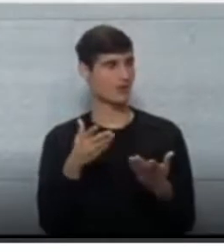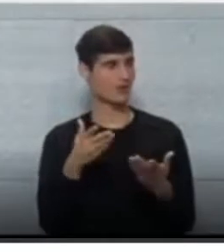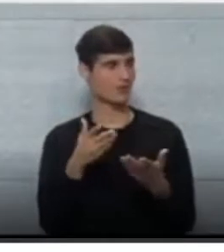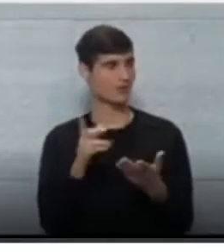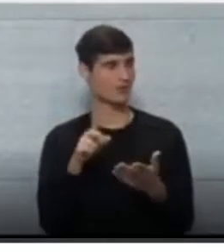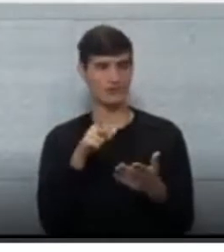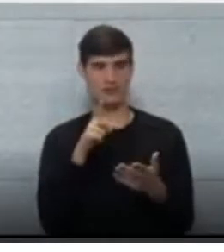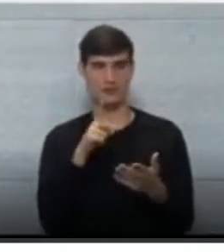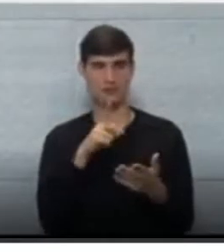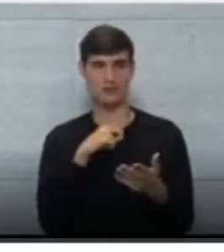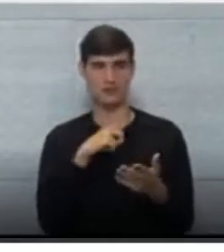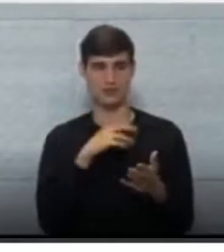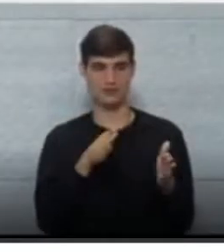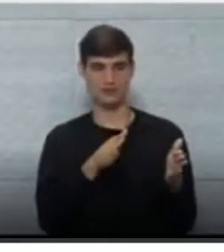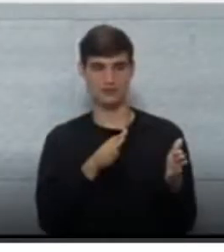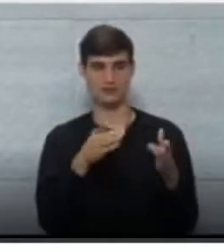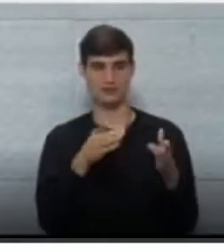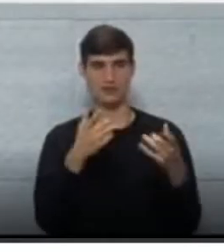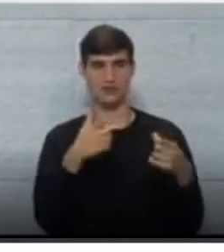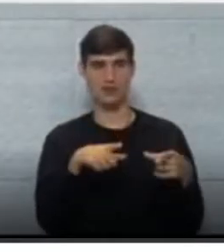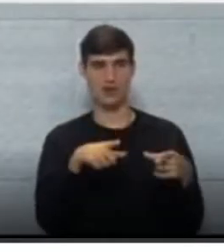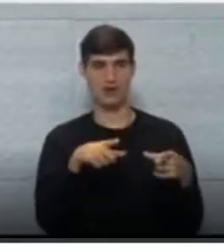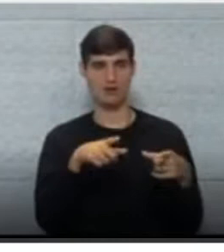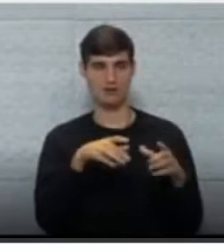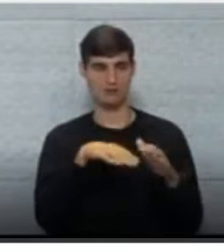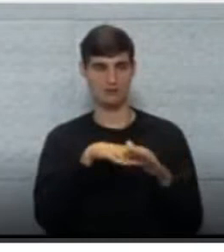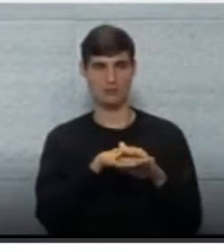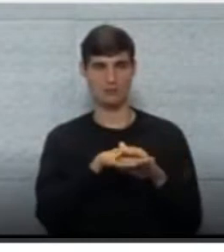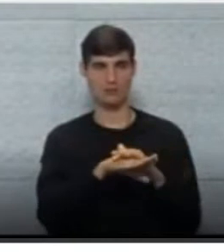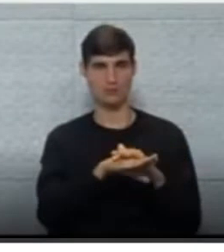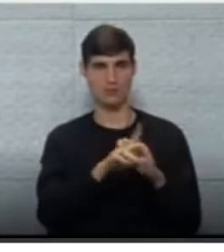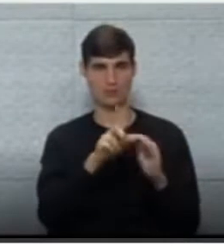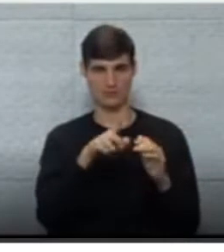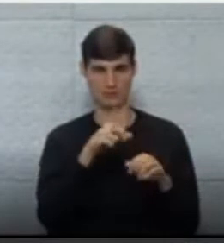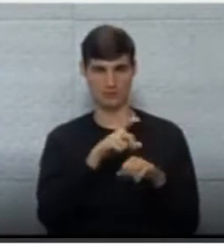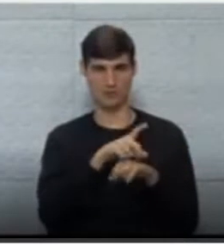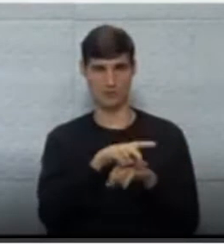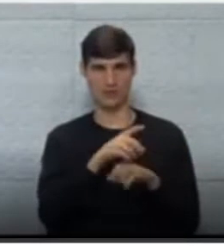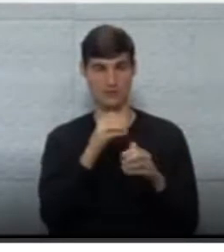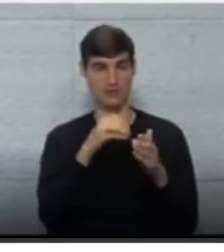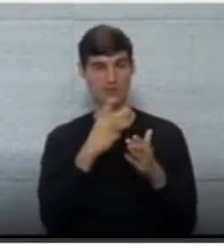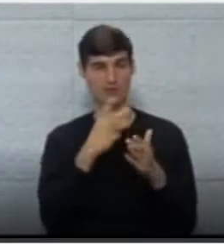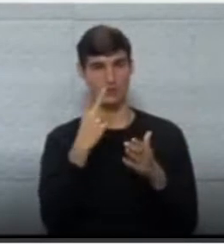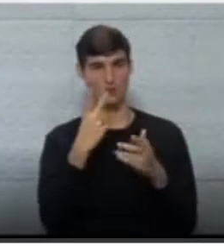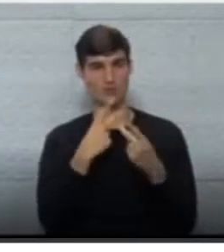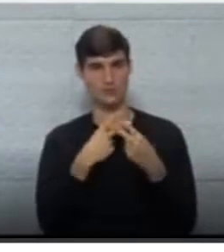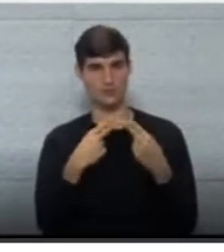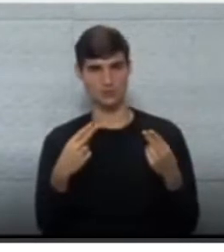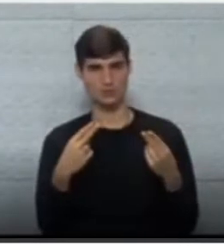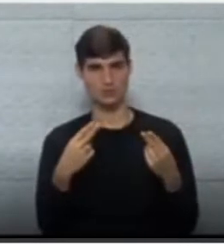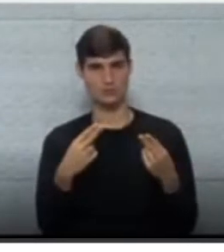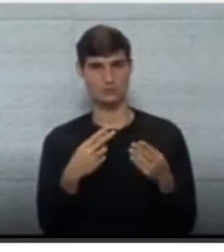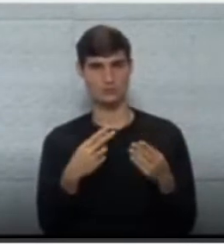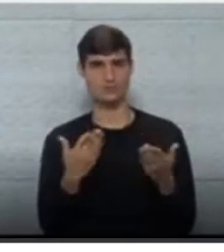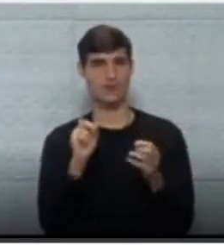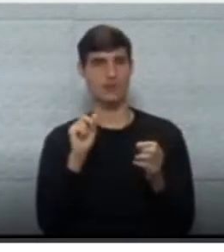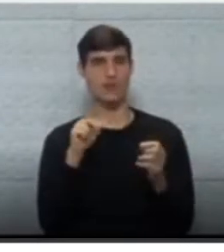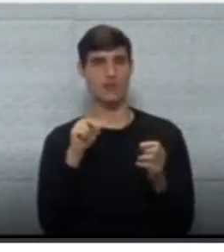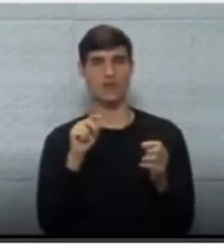inocular as bactérias em outros 2 meios. Tá? Nesse caso, a gente vai inocular